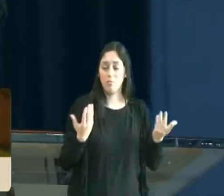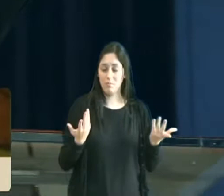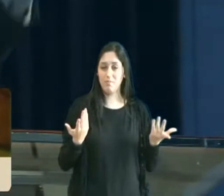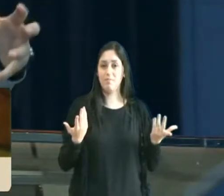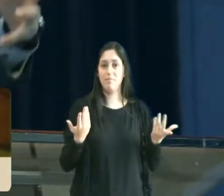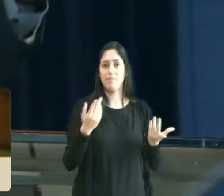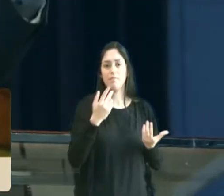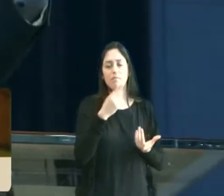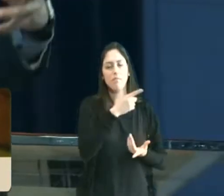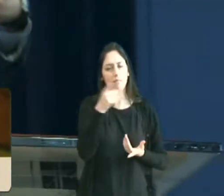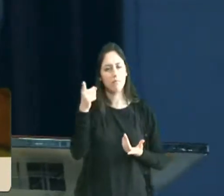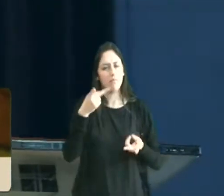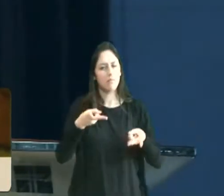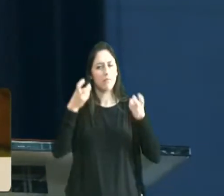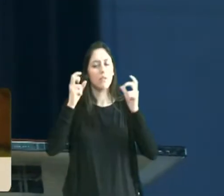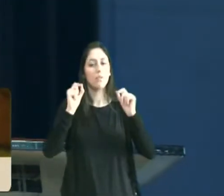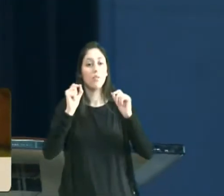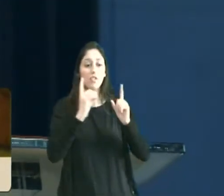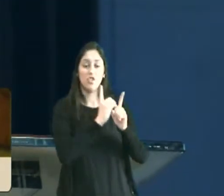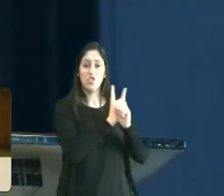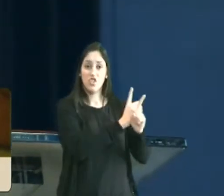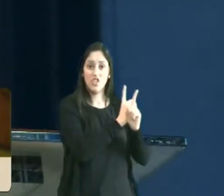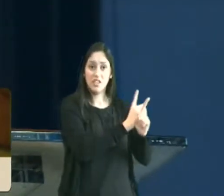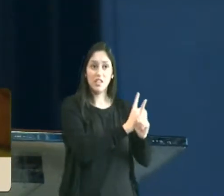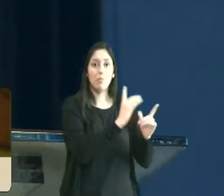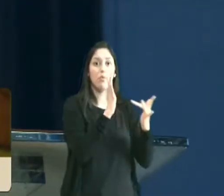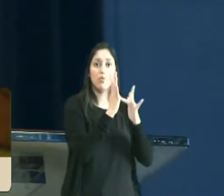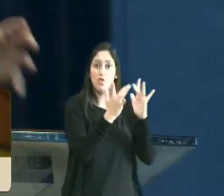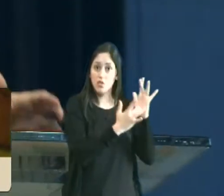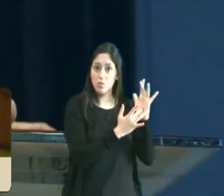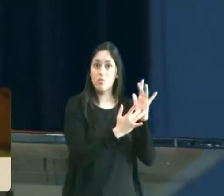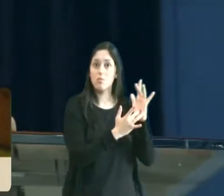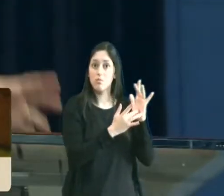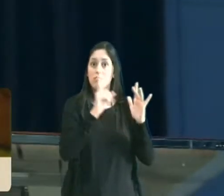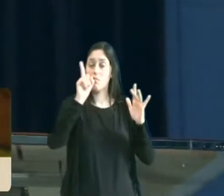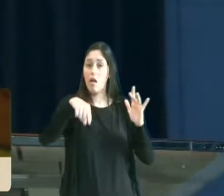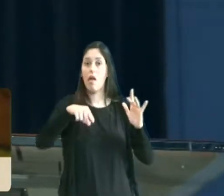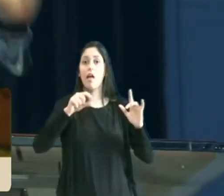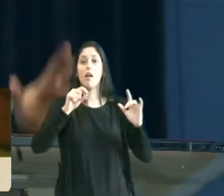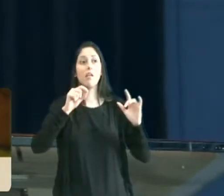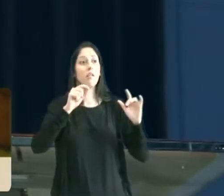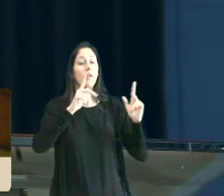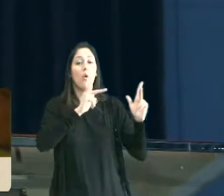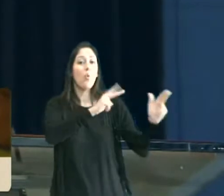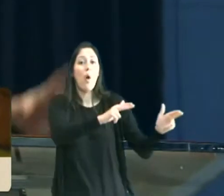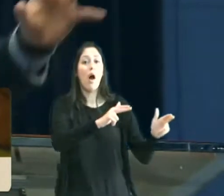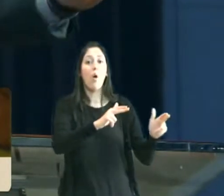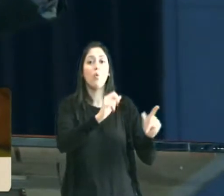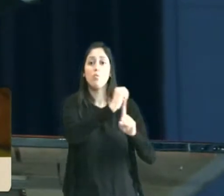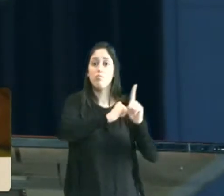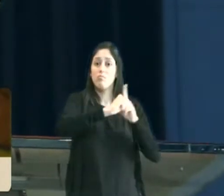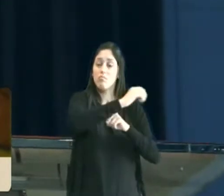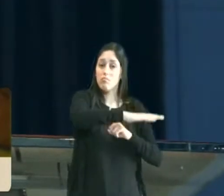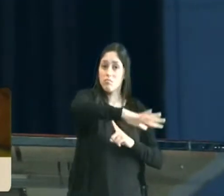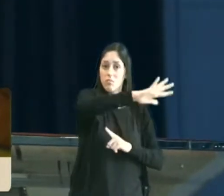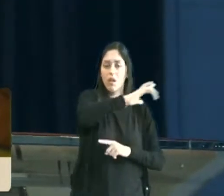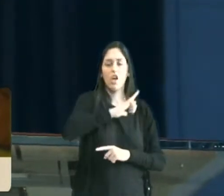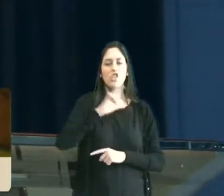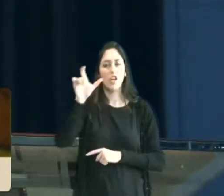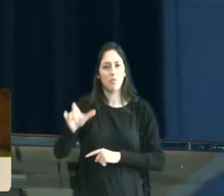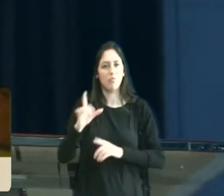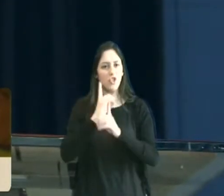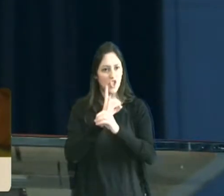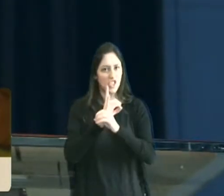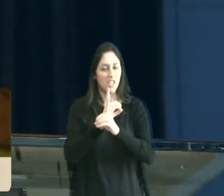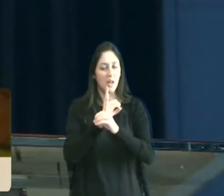maneira, os discípulos de Jesus eram um retrato da sociedade no seu tempo. Tinha zelote. Os zelotes achavam que a maneira